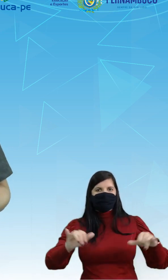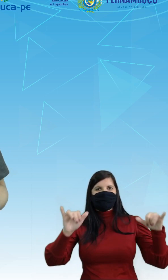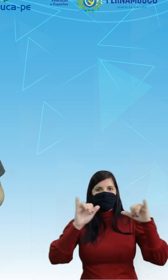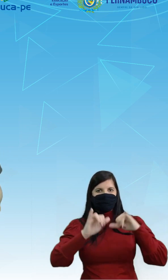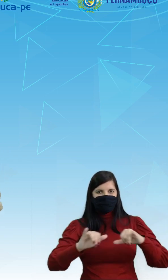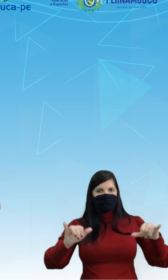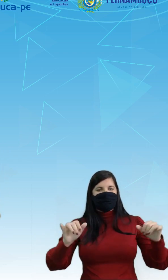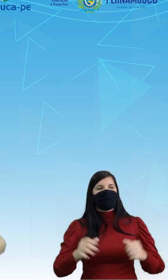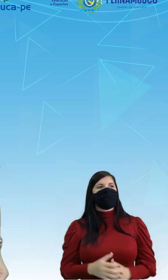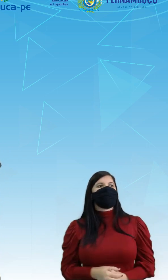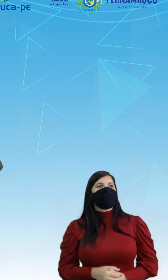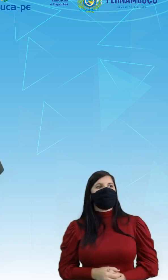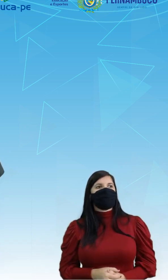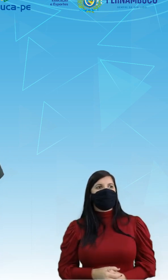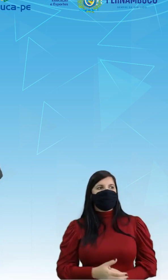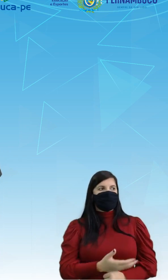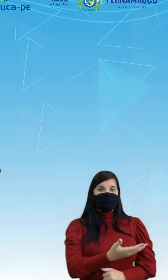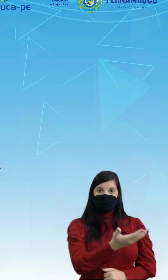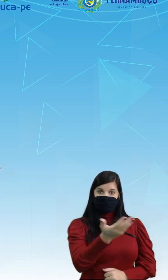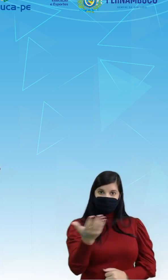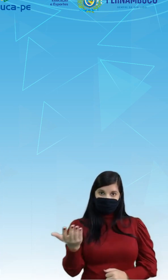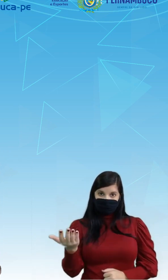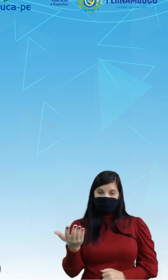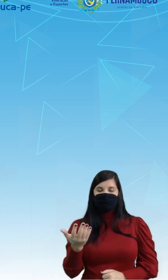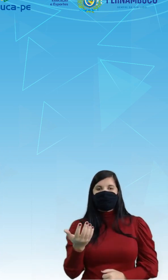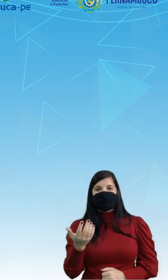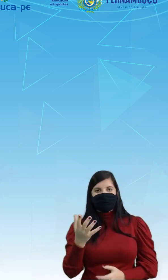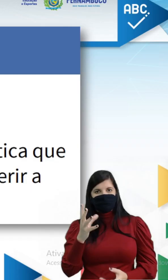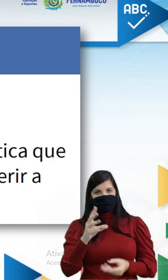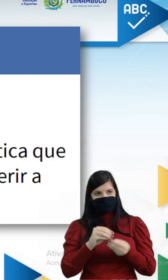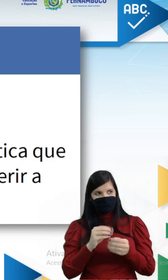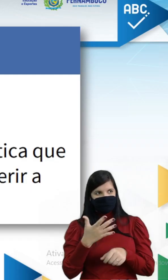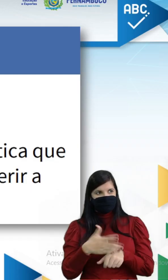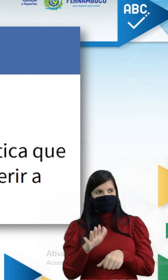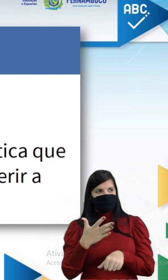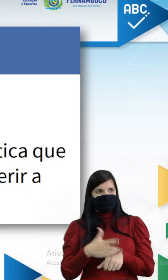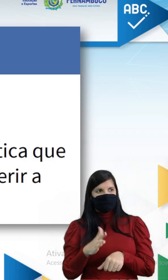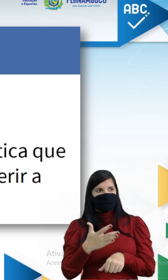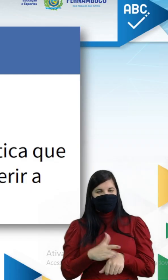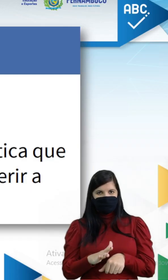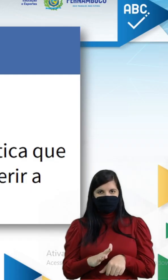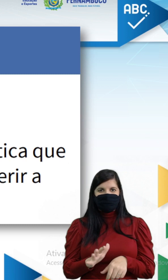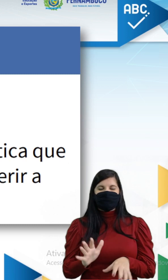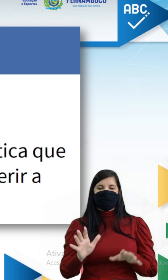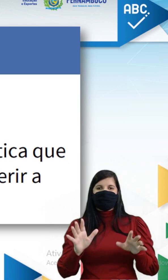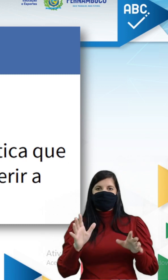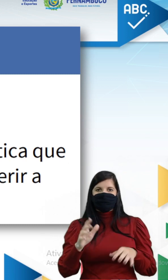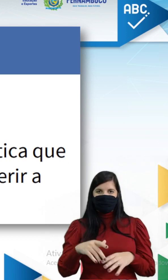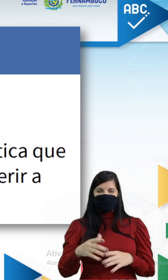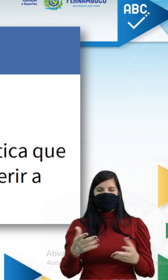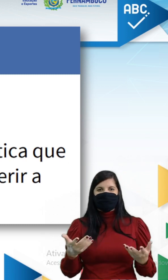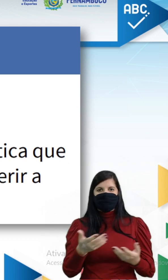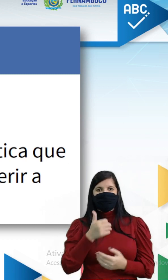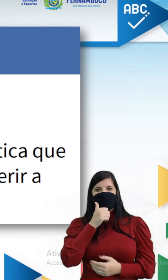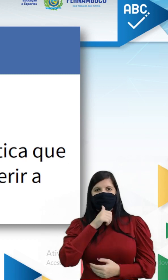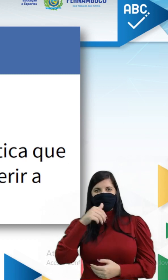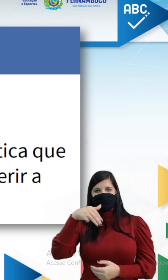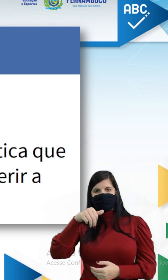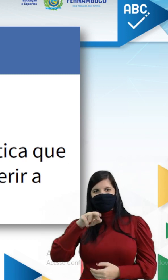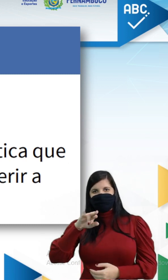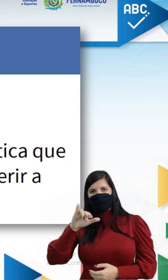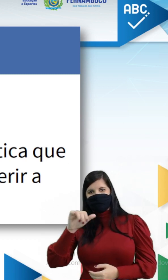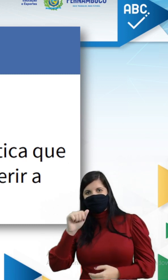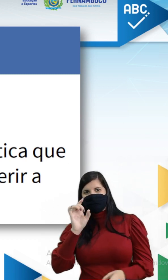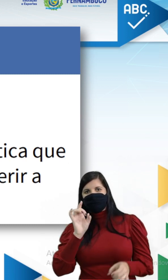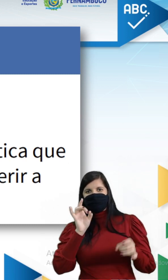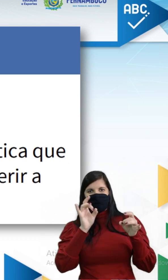informações. E aqui trago para vocês, vamos lá fazer um pequeno exercício. Olhando para a tela, nós temos Maria